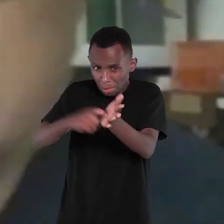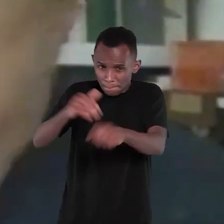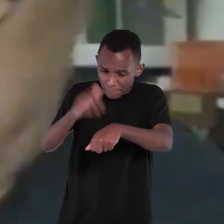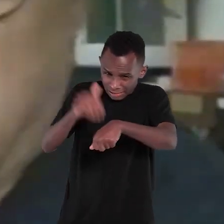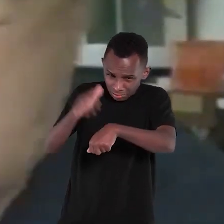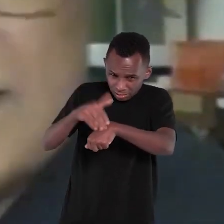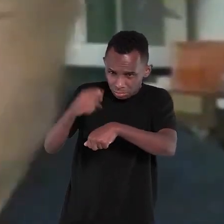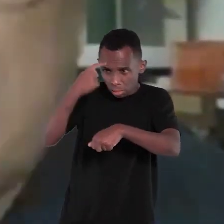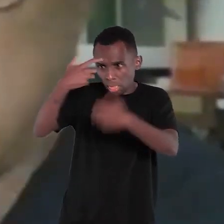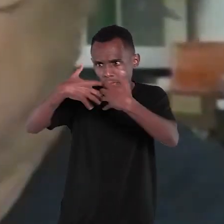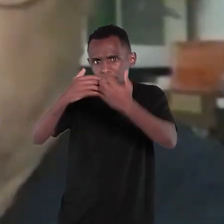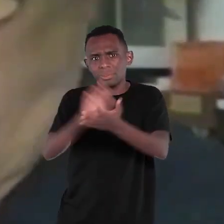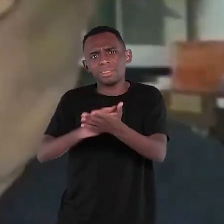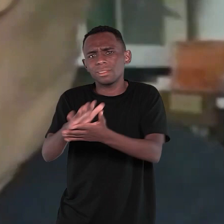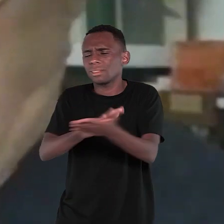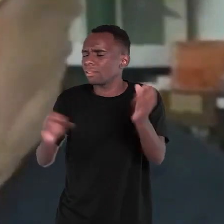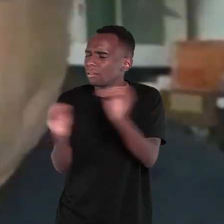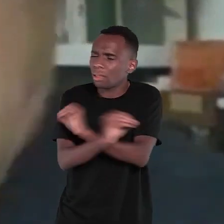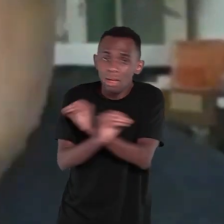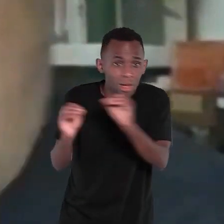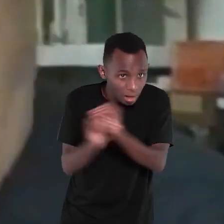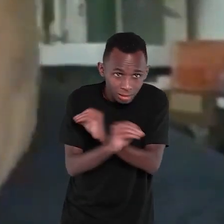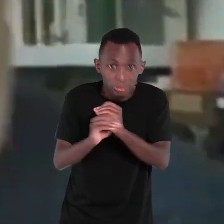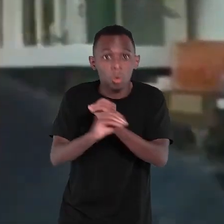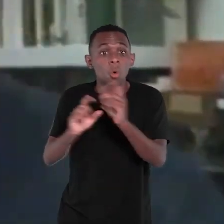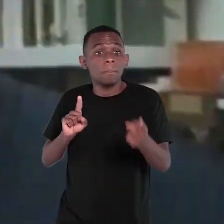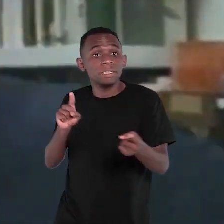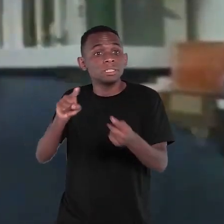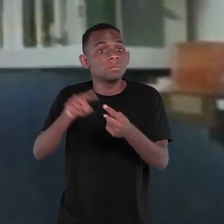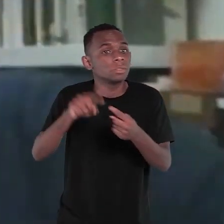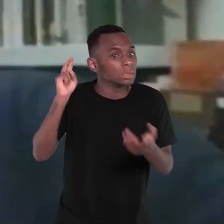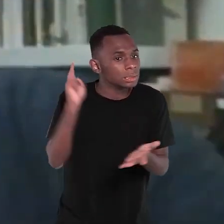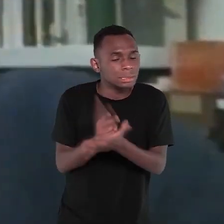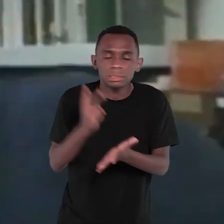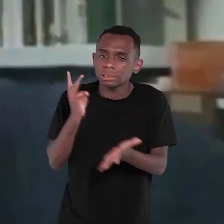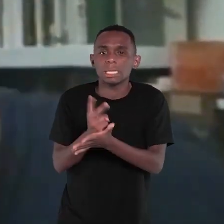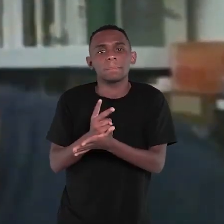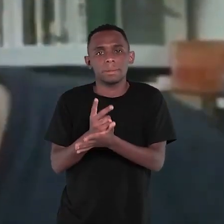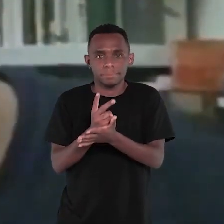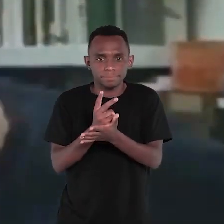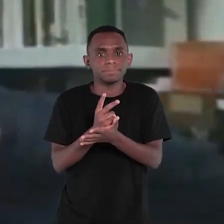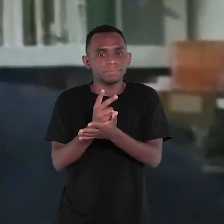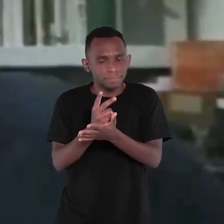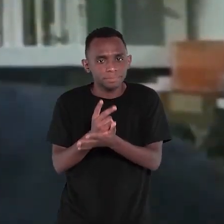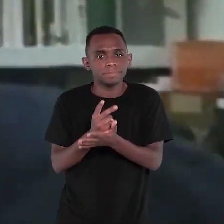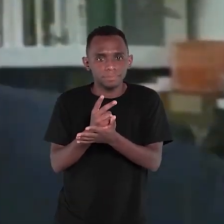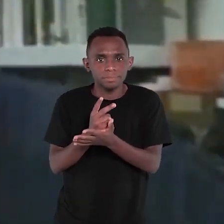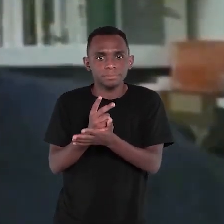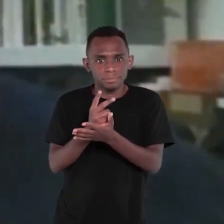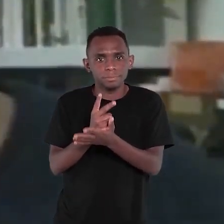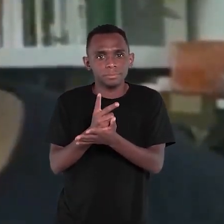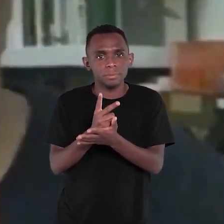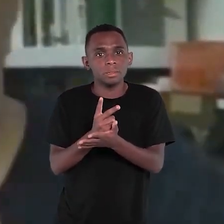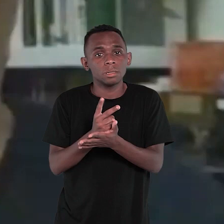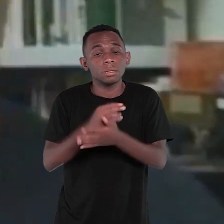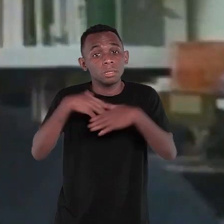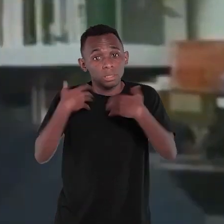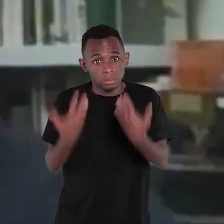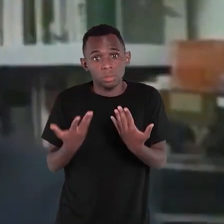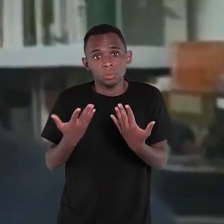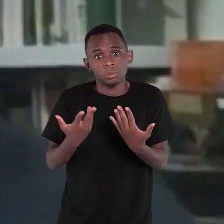clique, ele não quer que você pense muito. Né? Não, a intenção é sempre essa. Né? E isto